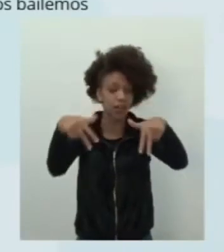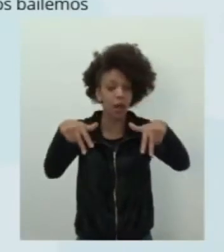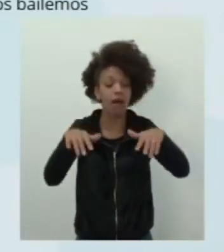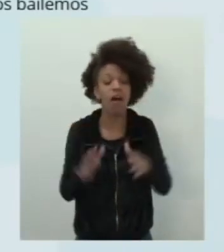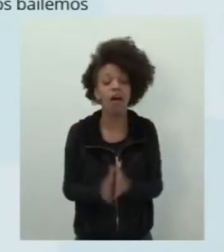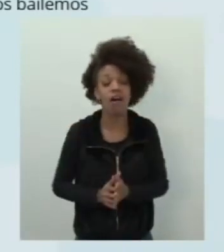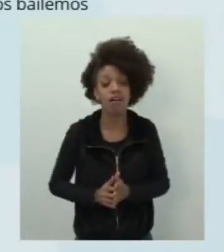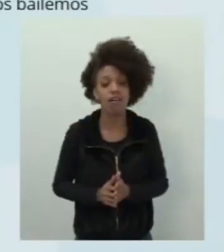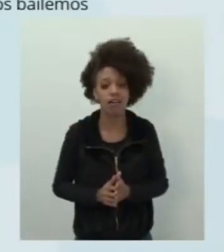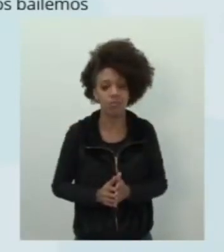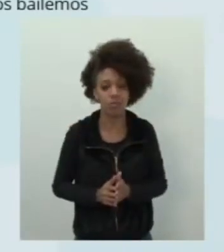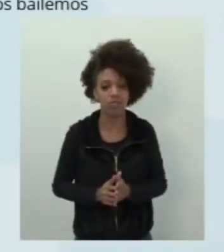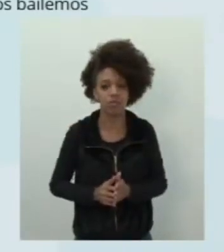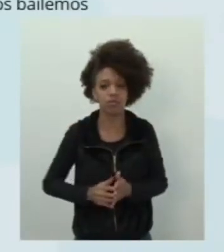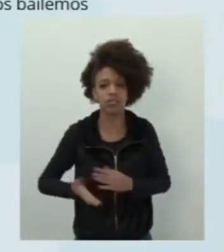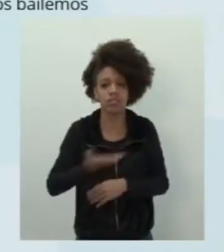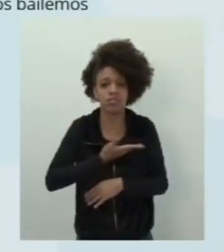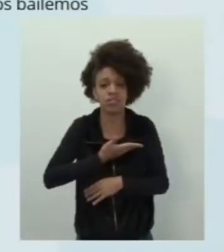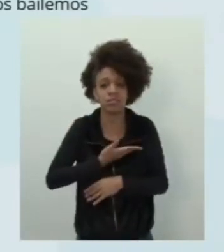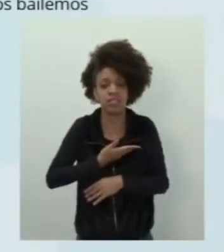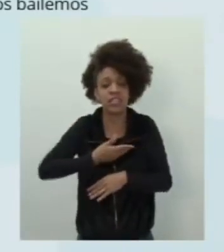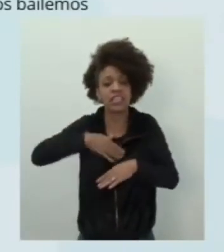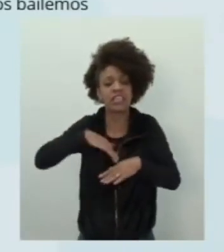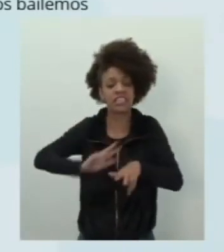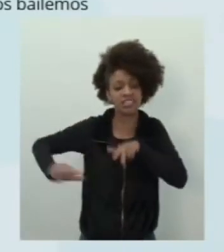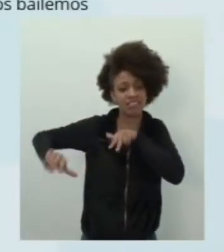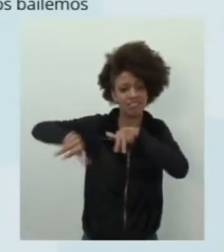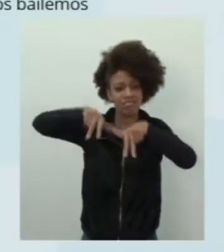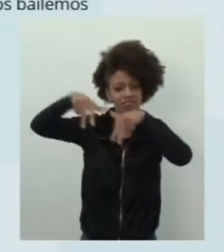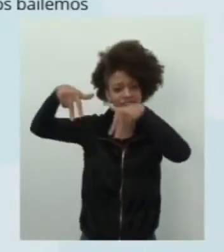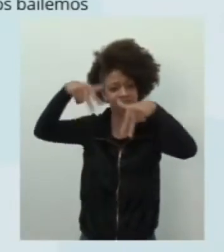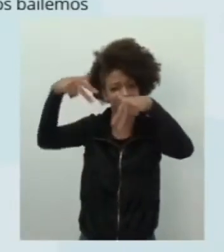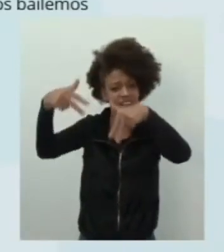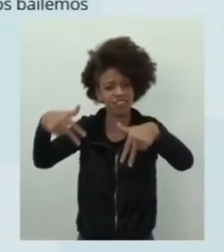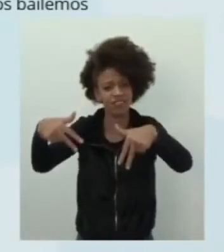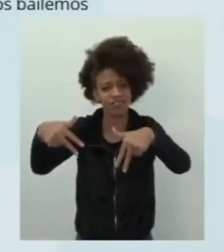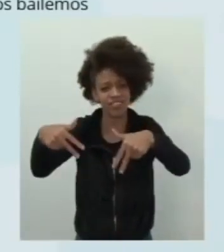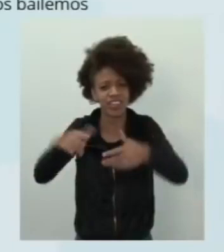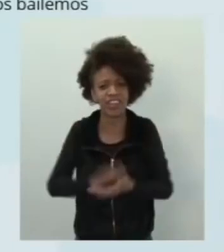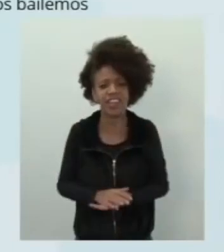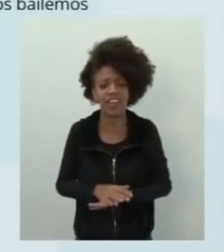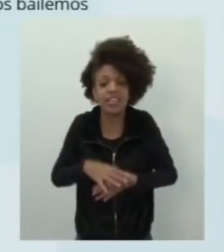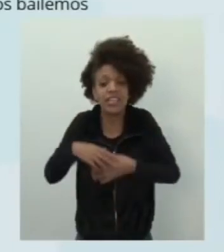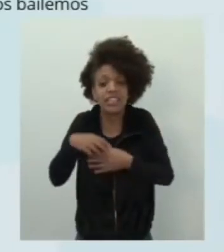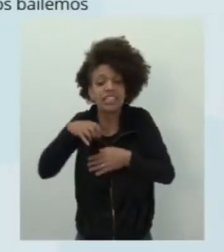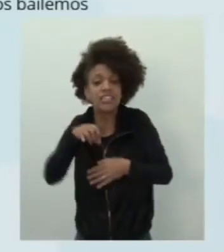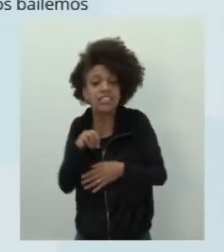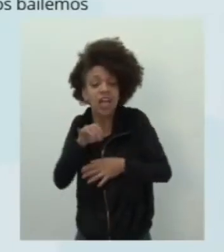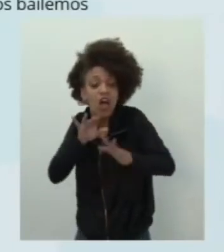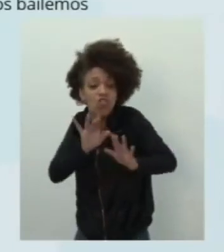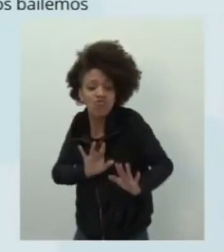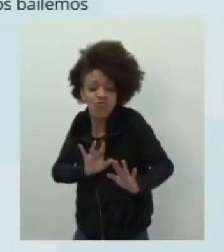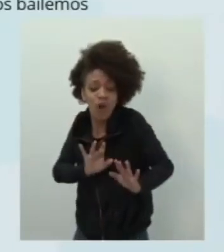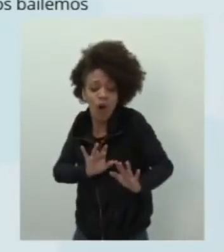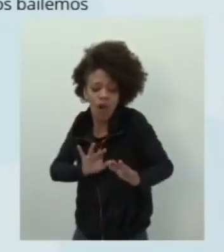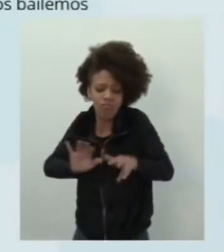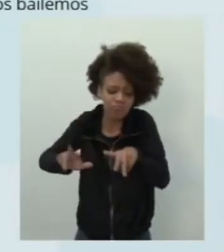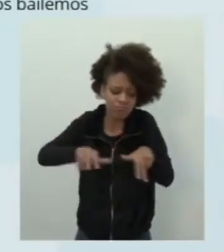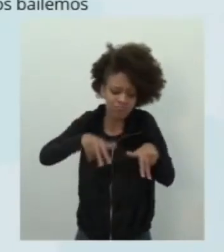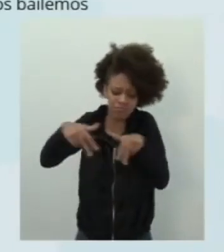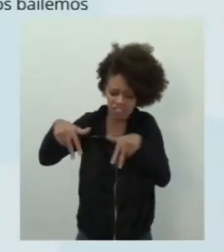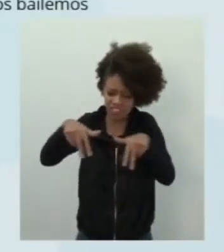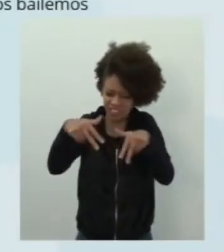avelaneiras frolidas, e quem for velida como nós velidas, se amigo amar, só aquestas